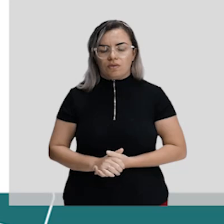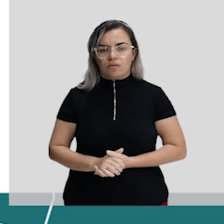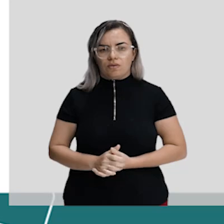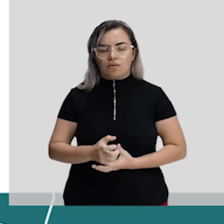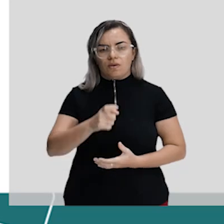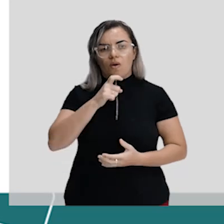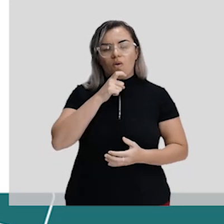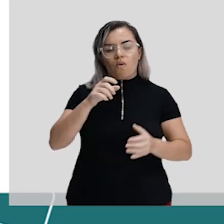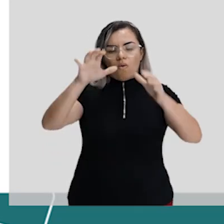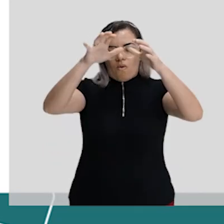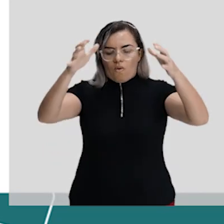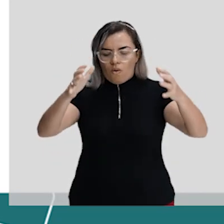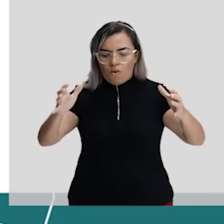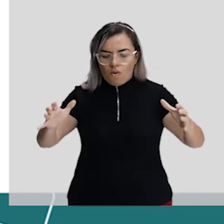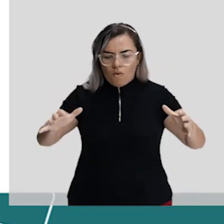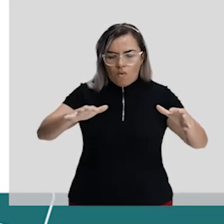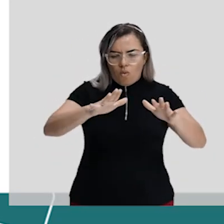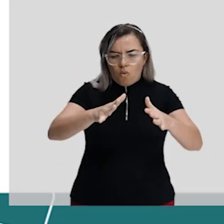Icebergs